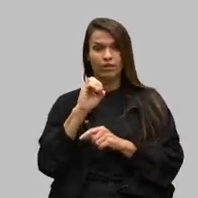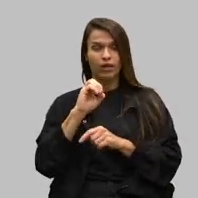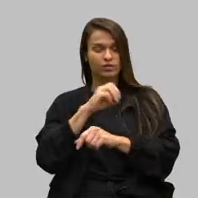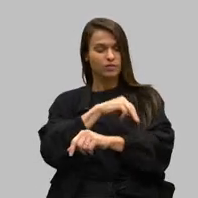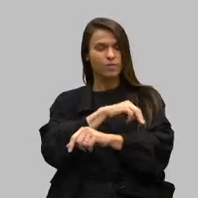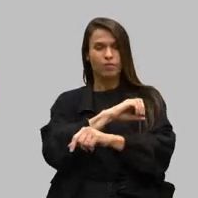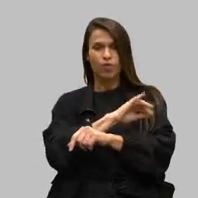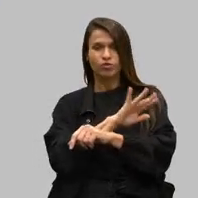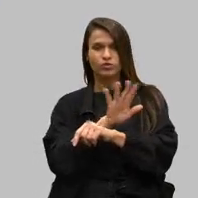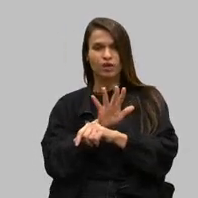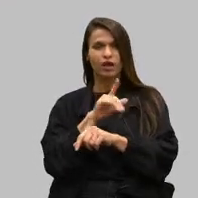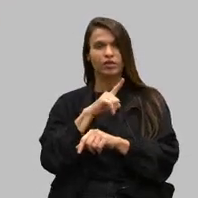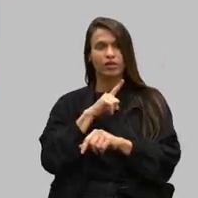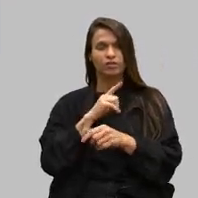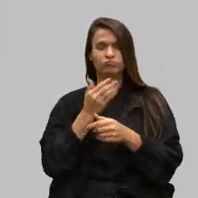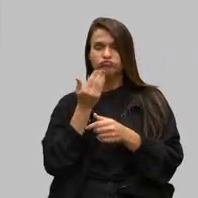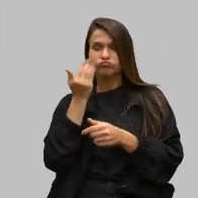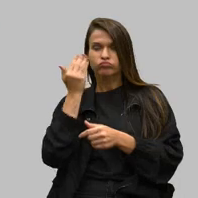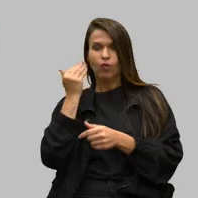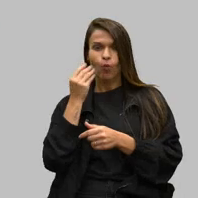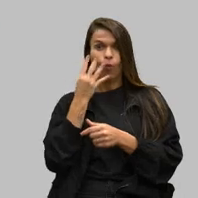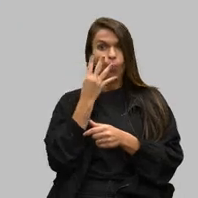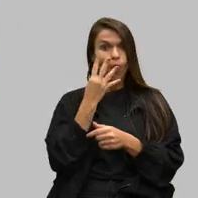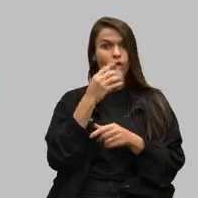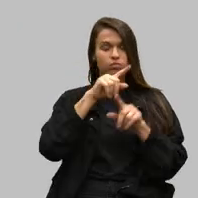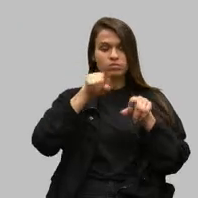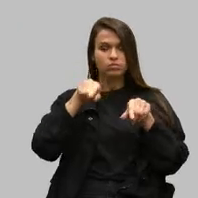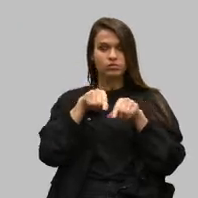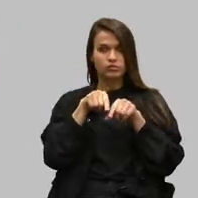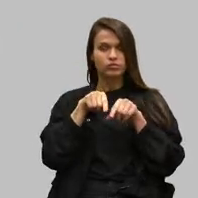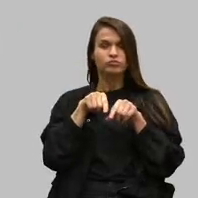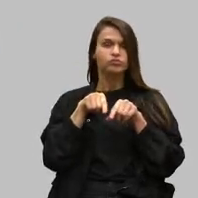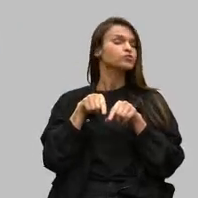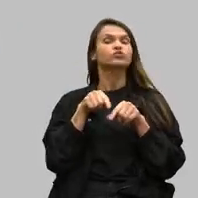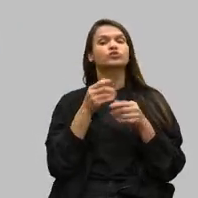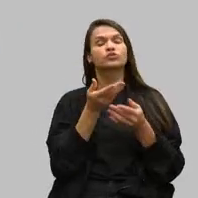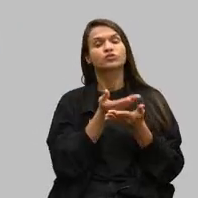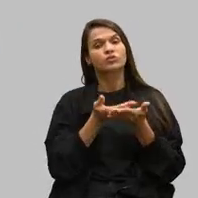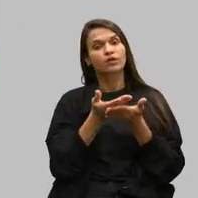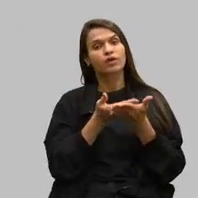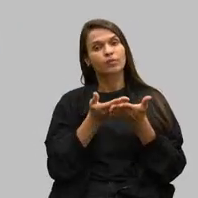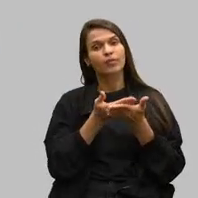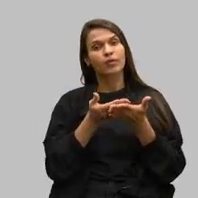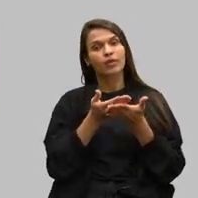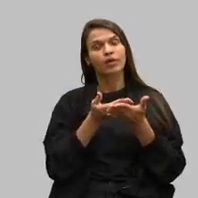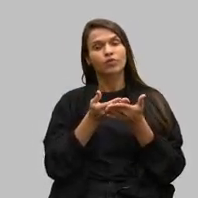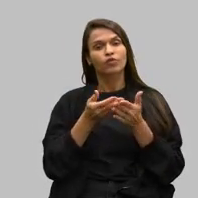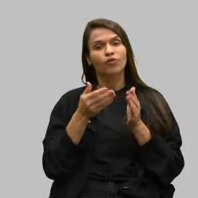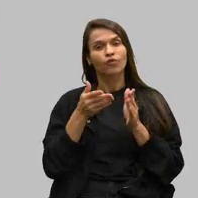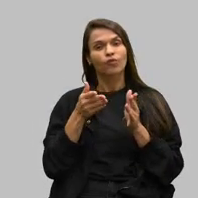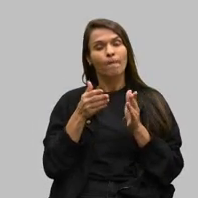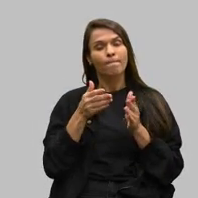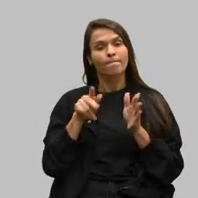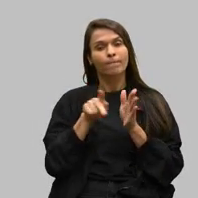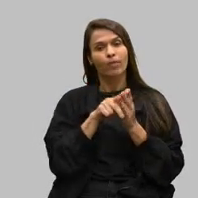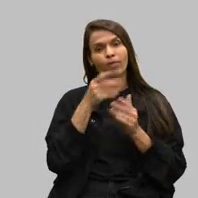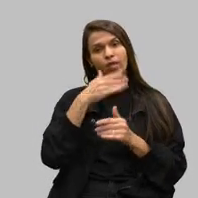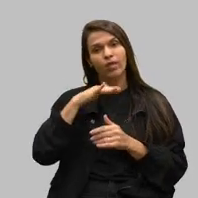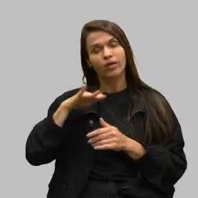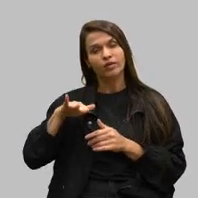só tinha até há pouco tempo, quatro leitos de terapia intensiva pediátrica. O hospital universitário